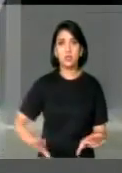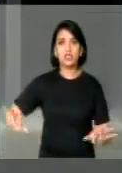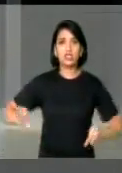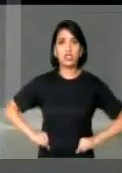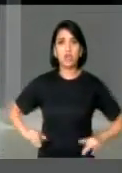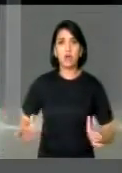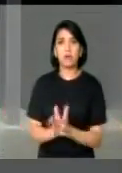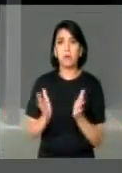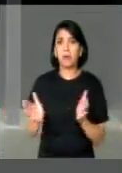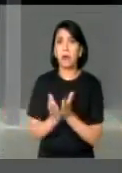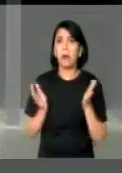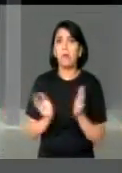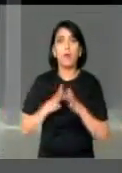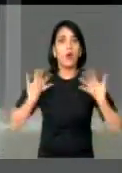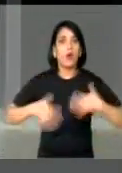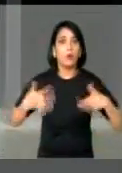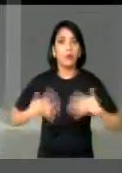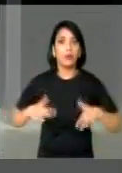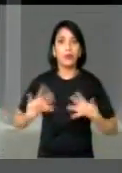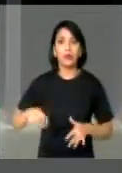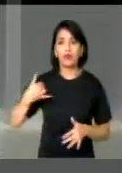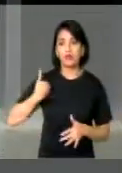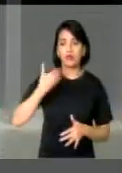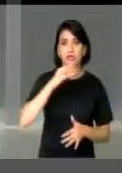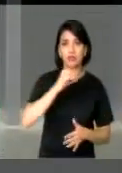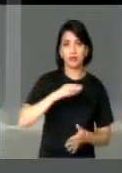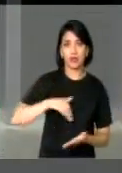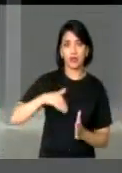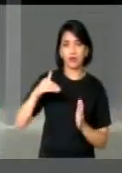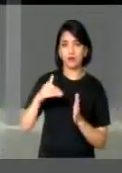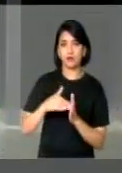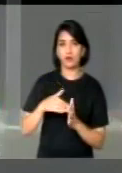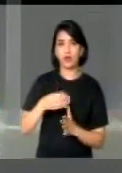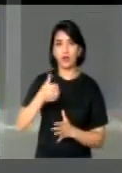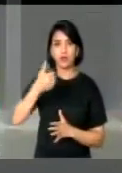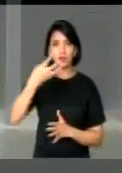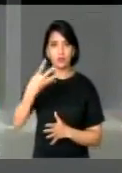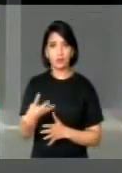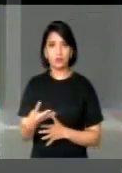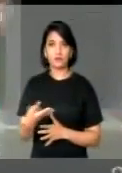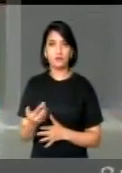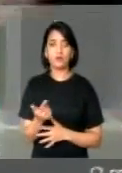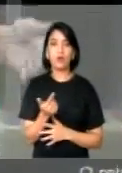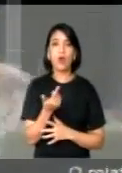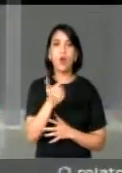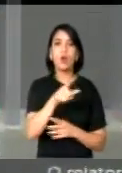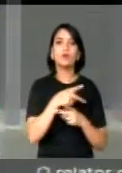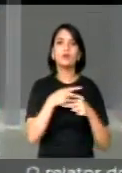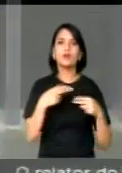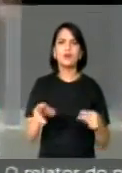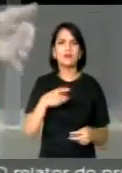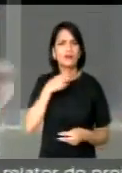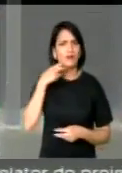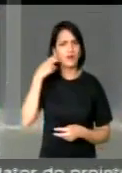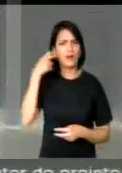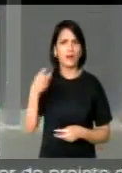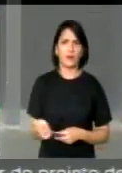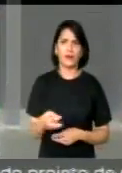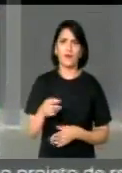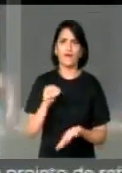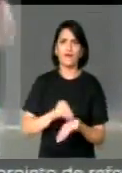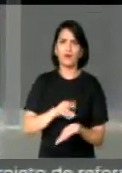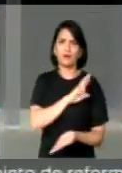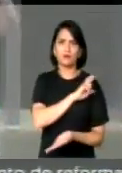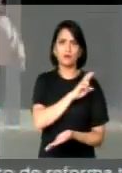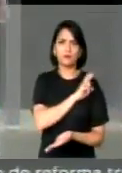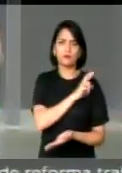0 a 14 anos. Outro dado vergonhoso é a responsabilidade do prefeito de Macapá, Clécio Luiz.